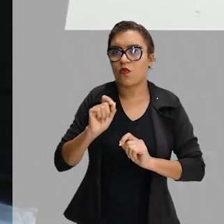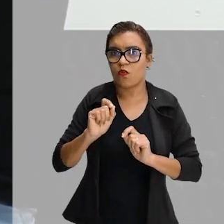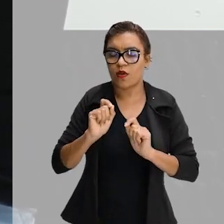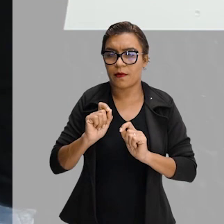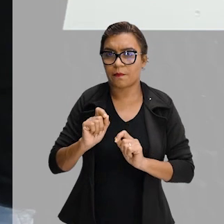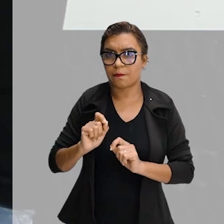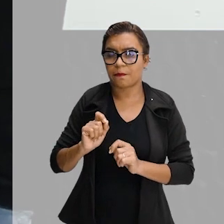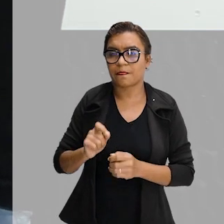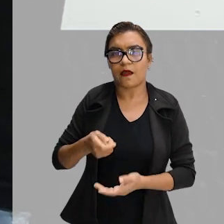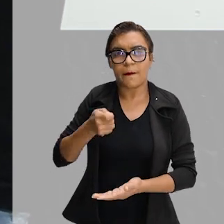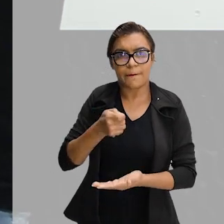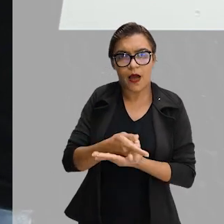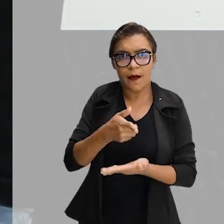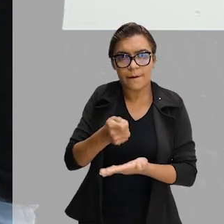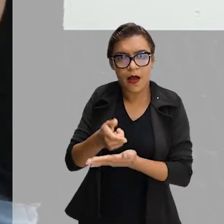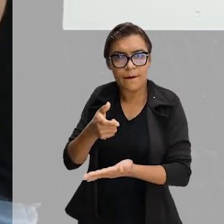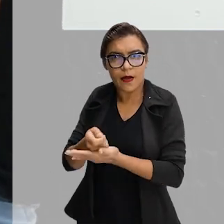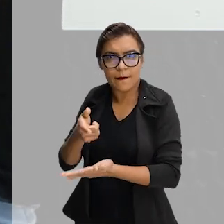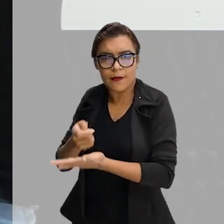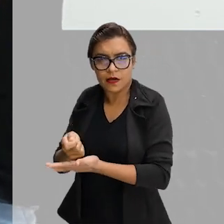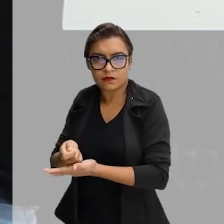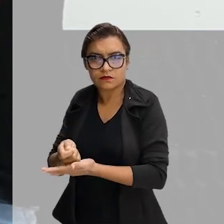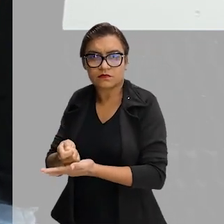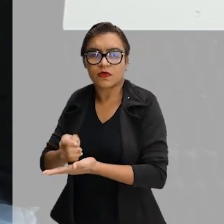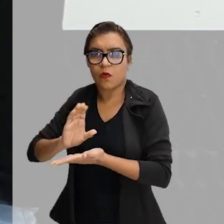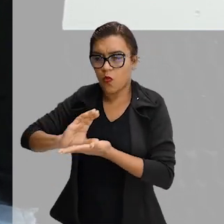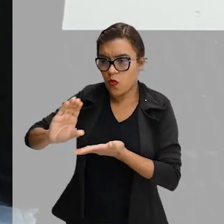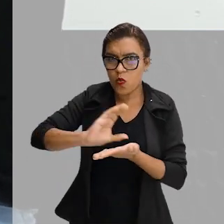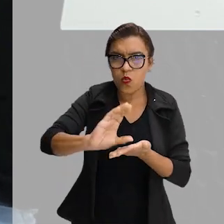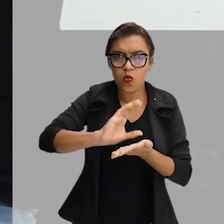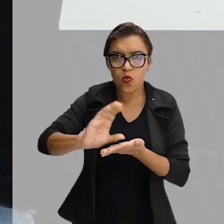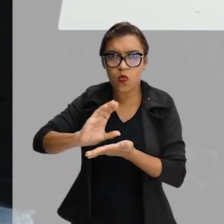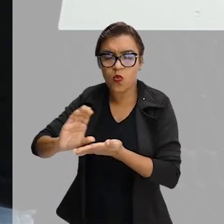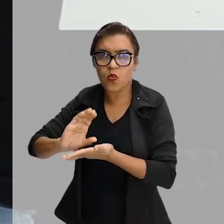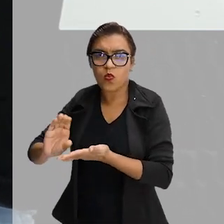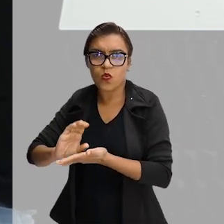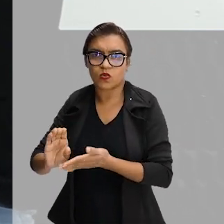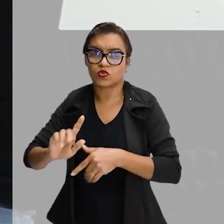aqui, com grandes investimentos estrangeiros,